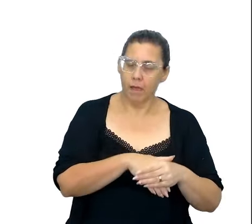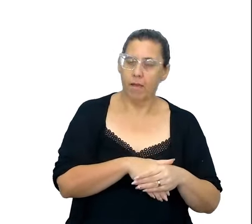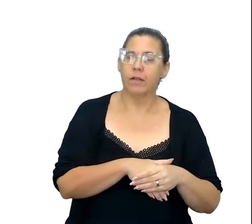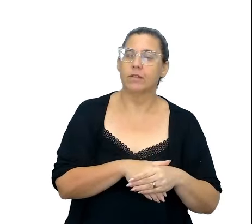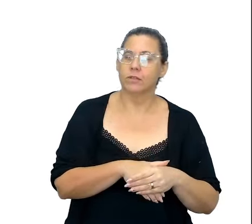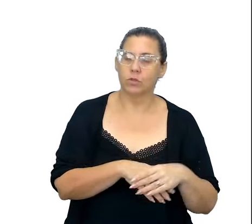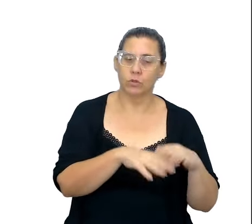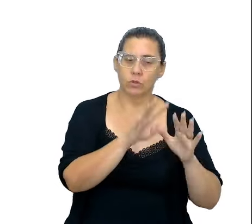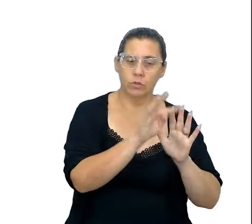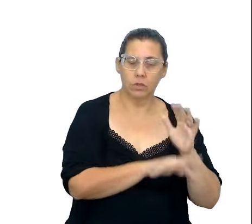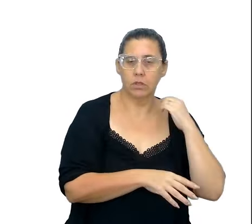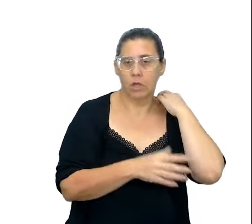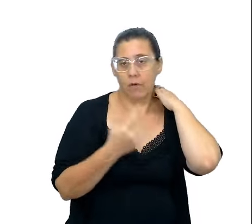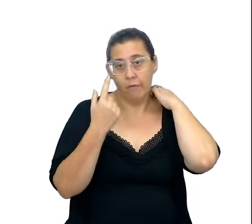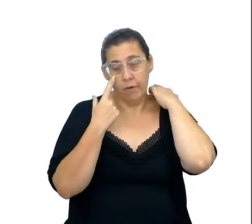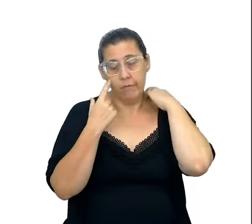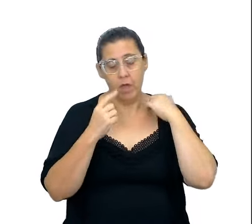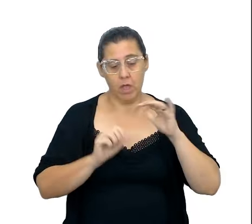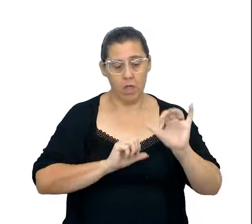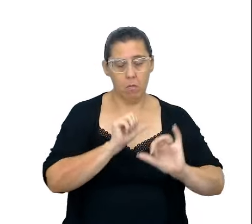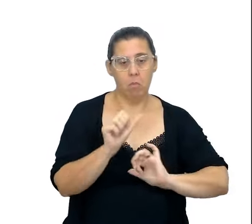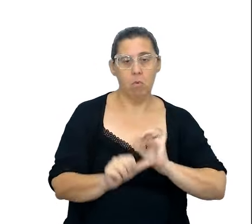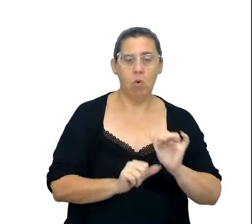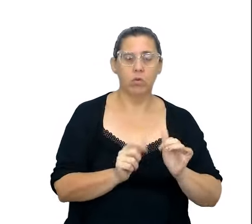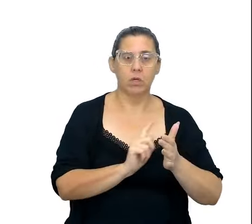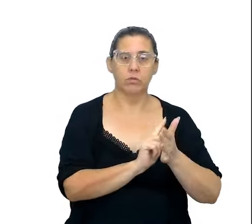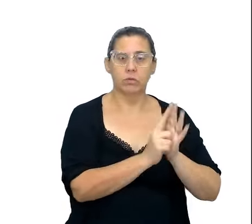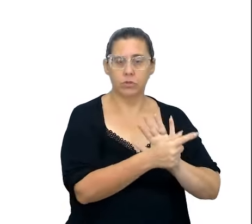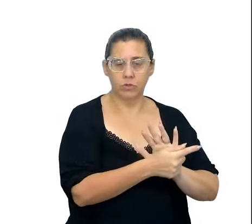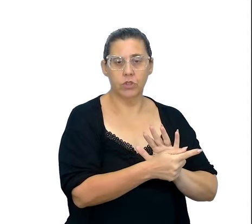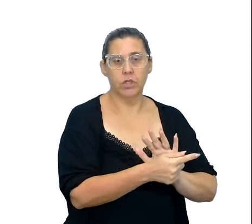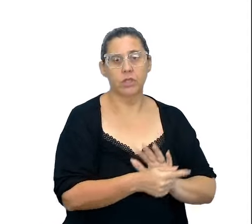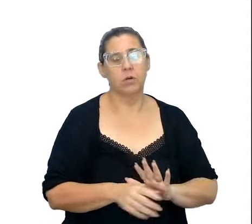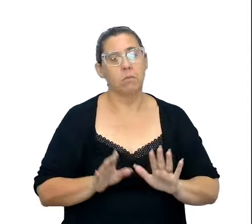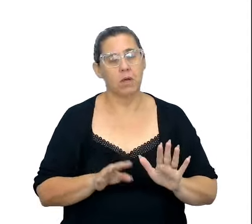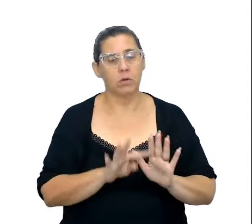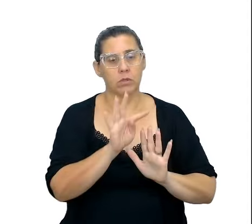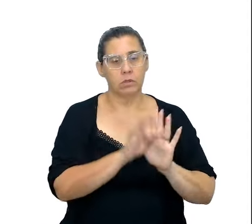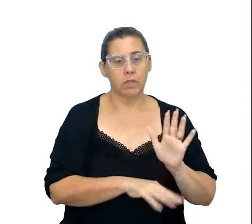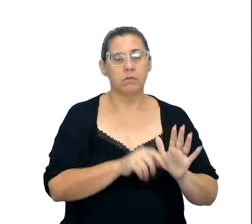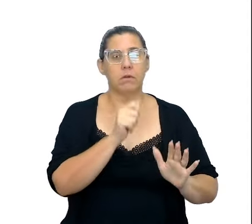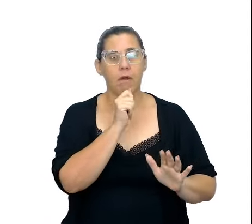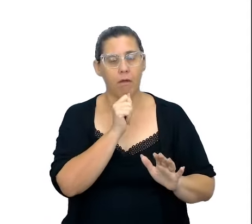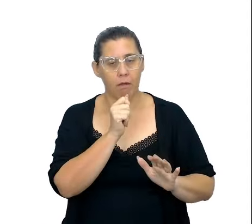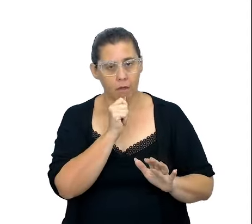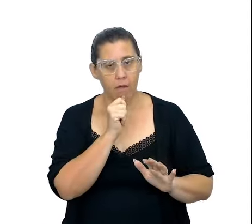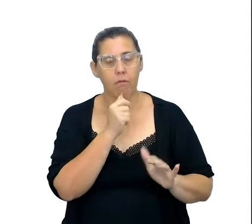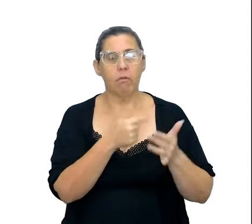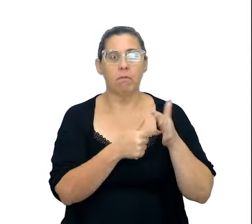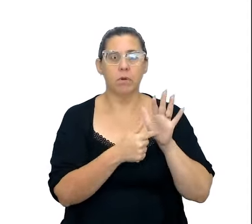vai ver que muda um pouquinho essa questão do gênero, embora o texto ainda trabalhado seja aí o